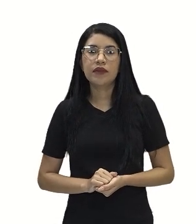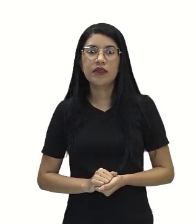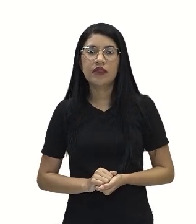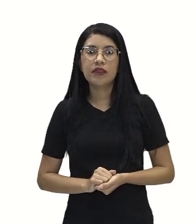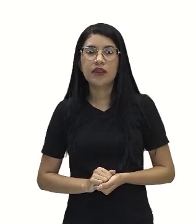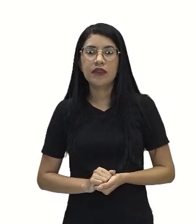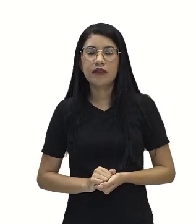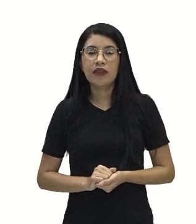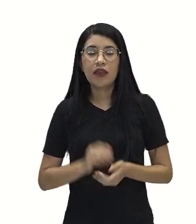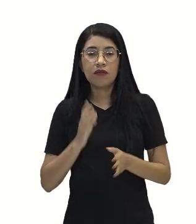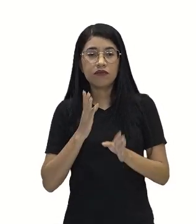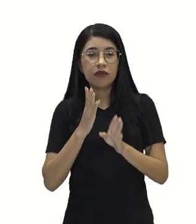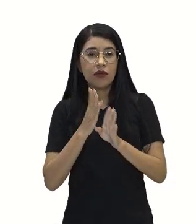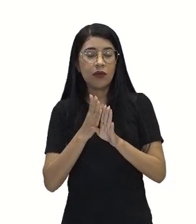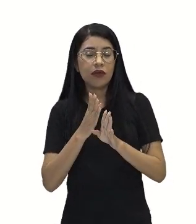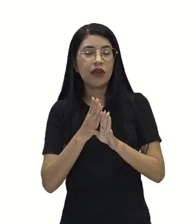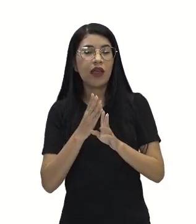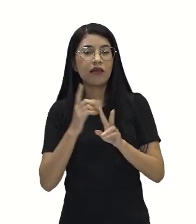raiz quadrada de